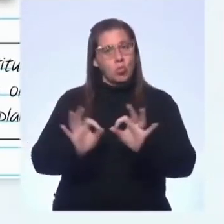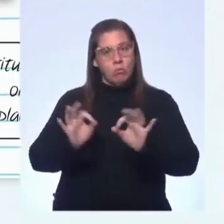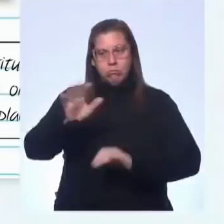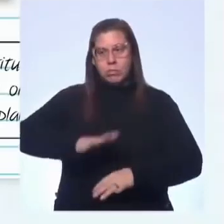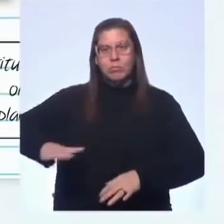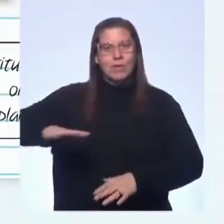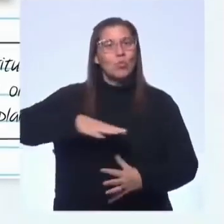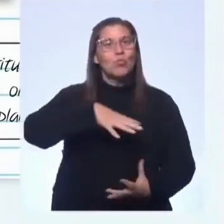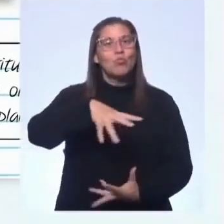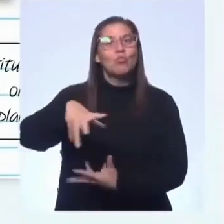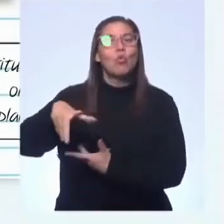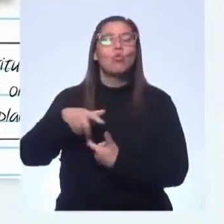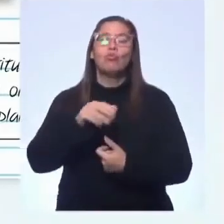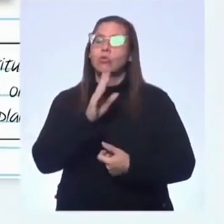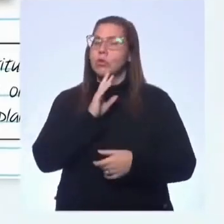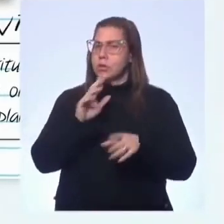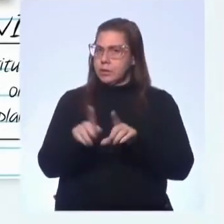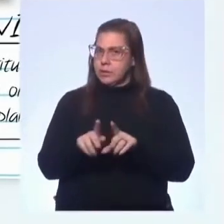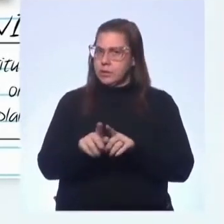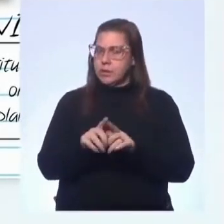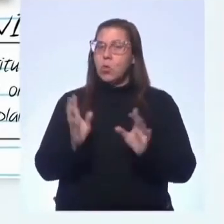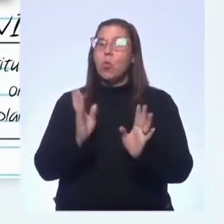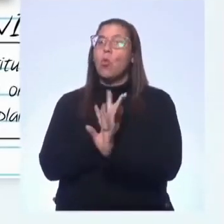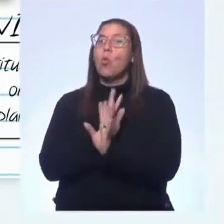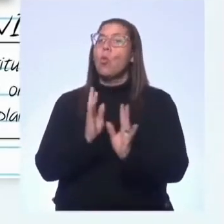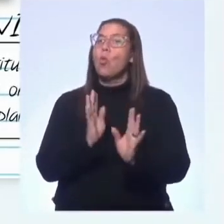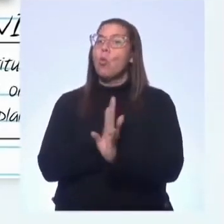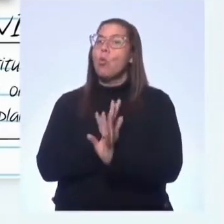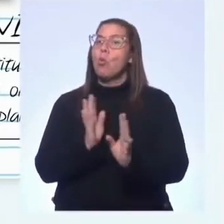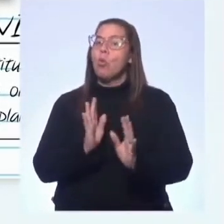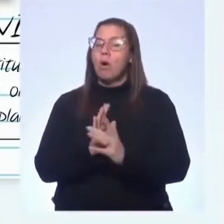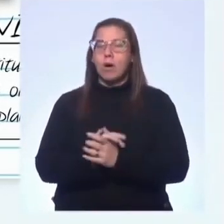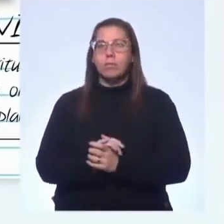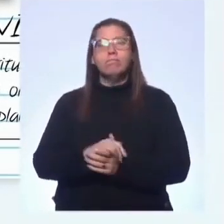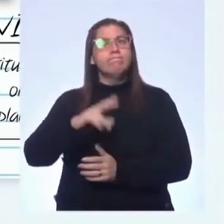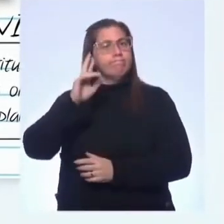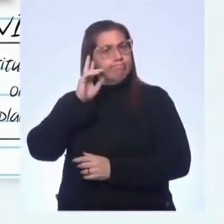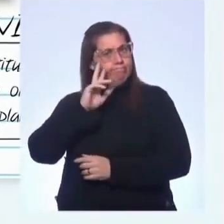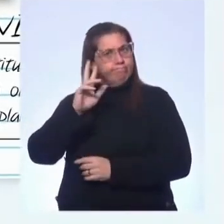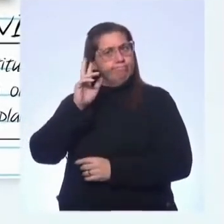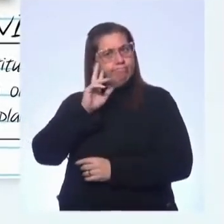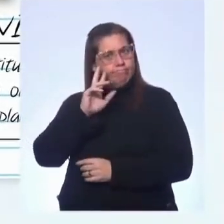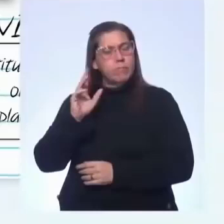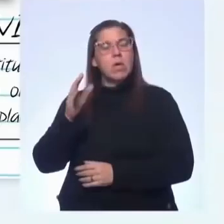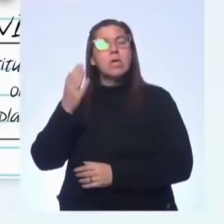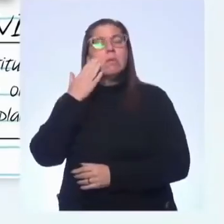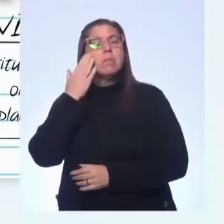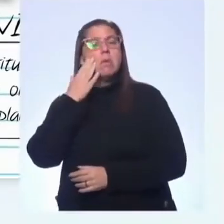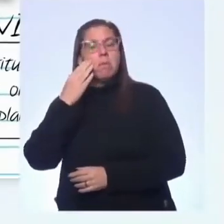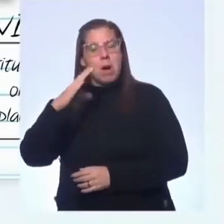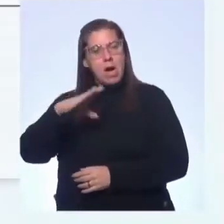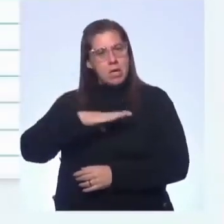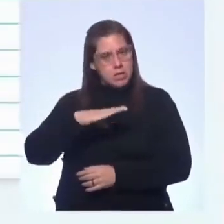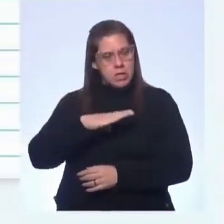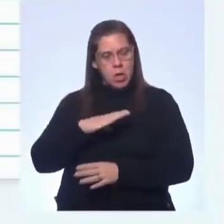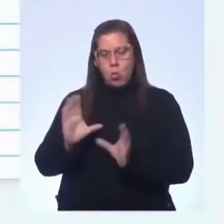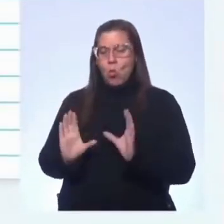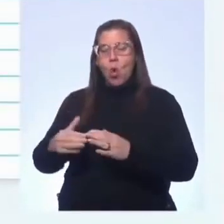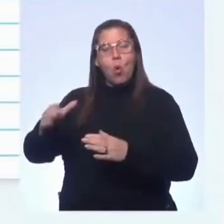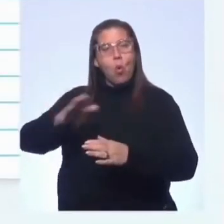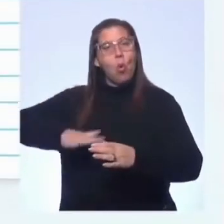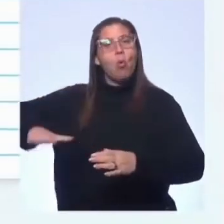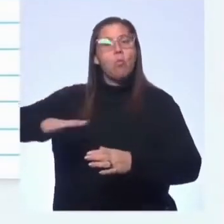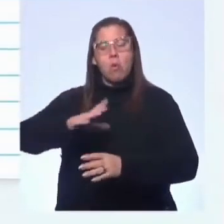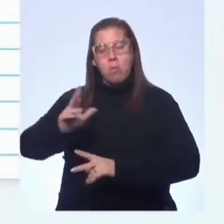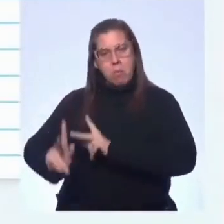no planeta, também conhecido como urbanização. Historicamente, a noção de cidade tem sido atribuída à concentração de